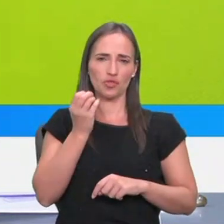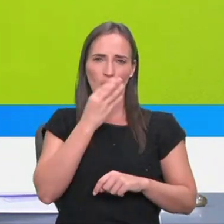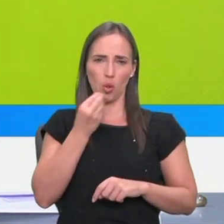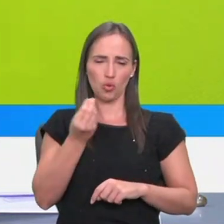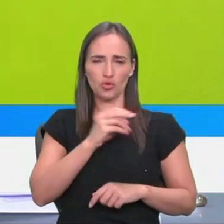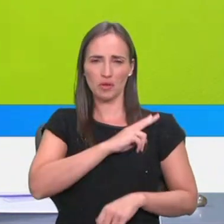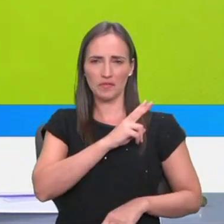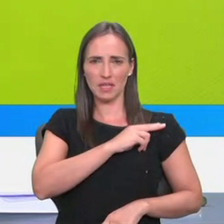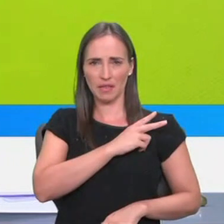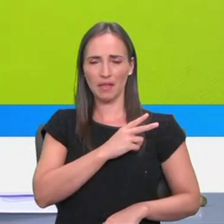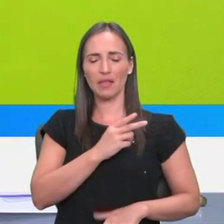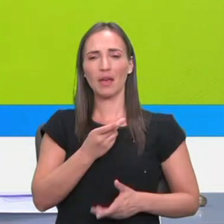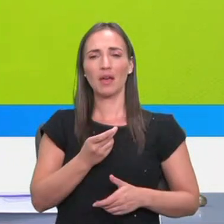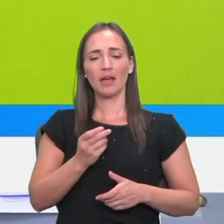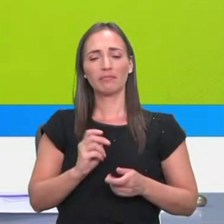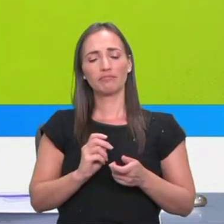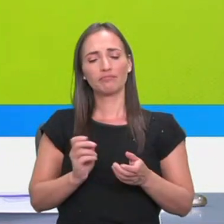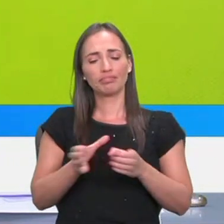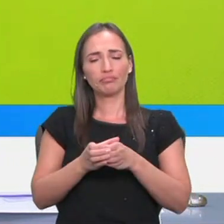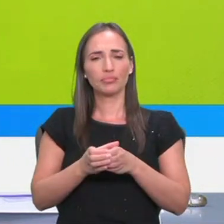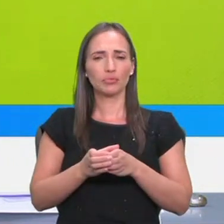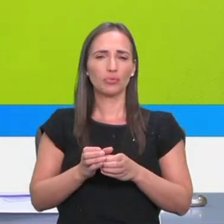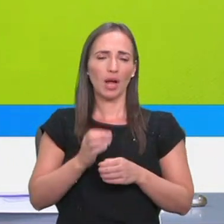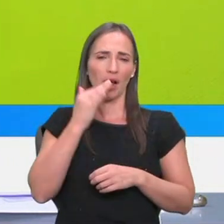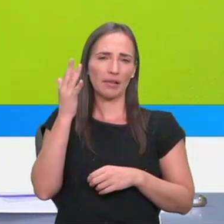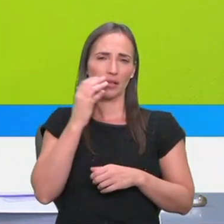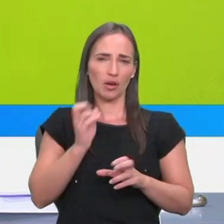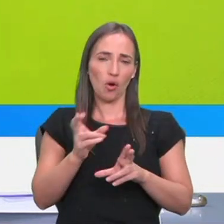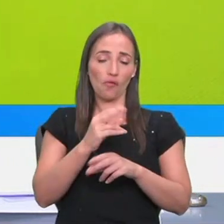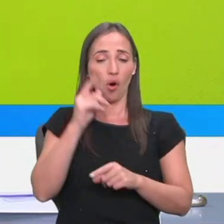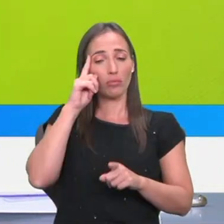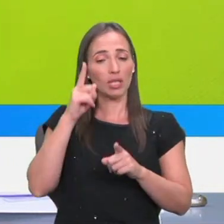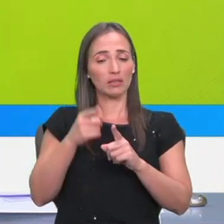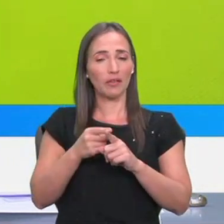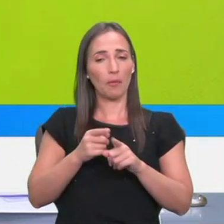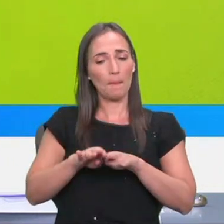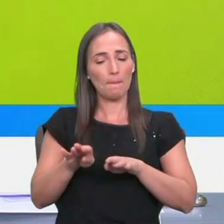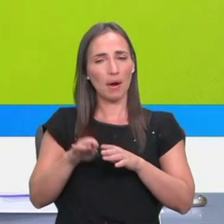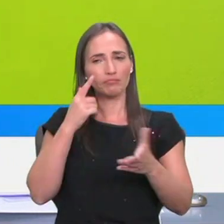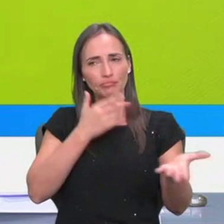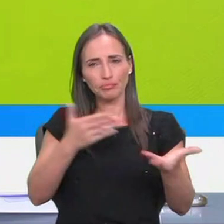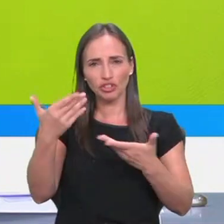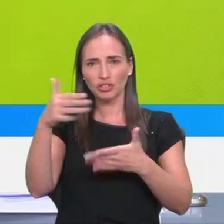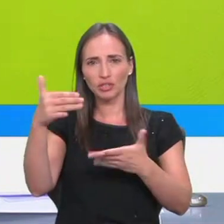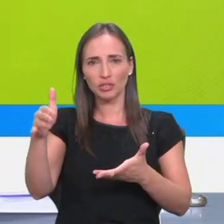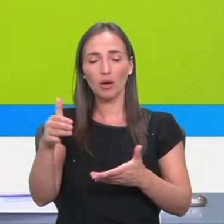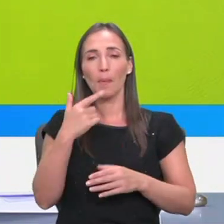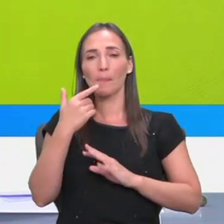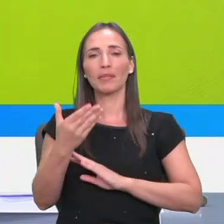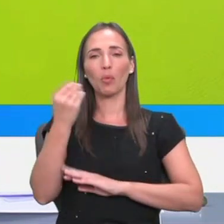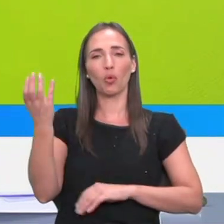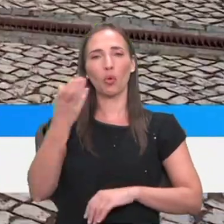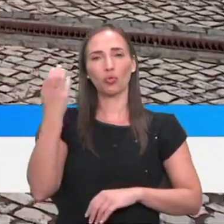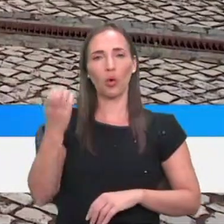cante alente chano a ideia é integrar e apresentar aos de Fora o património cultural da terra onde vão